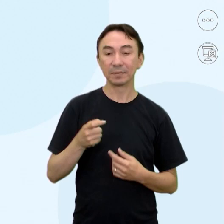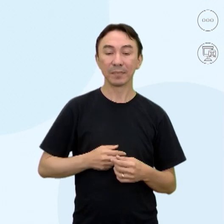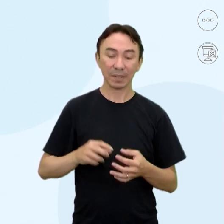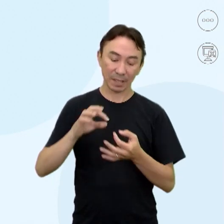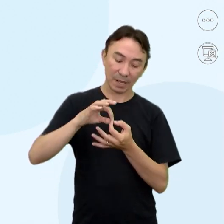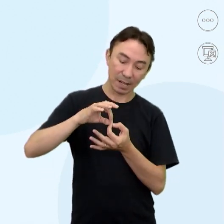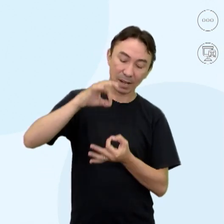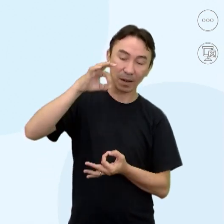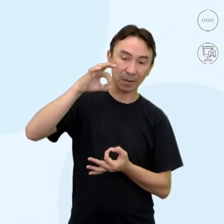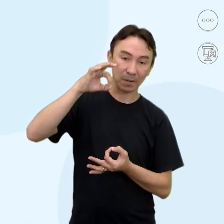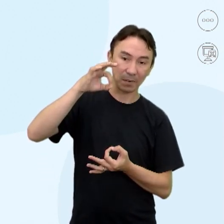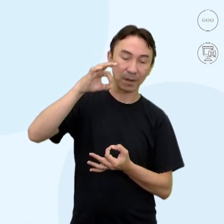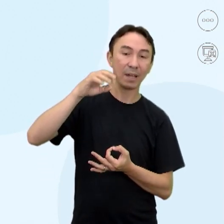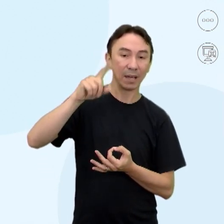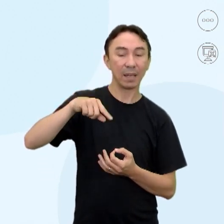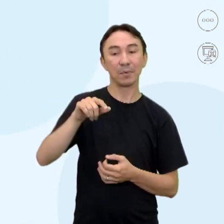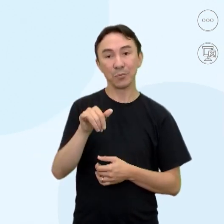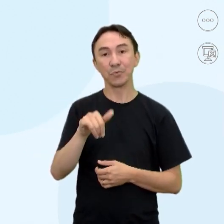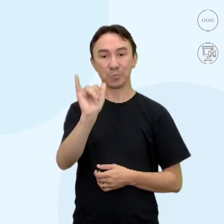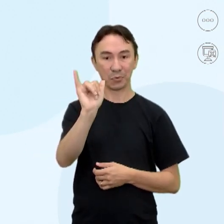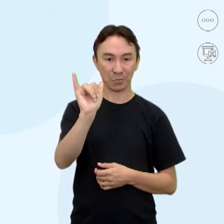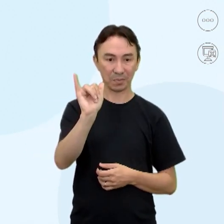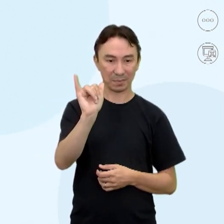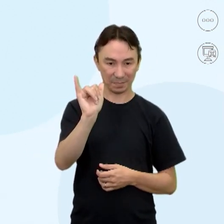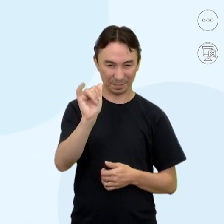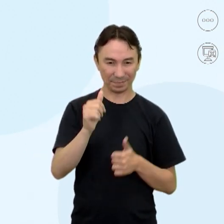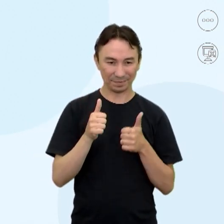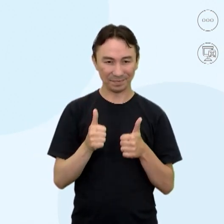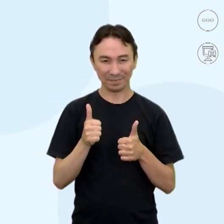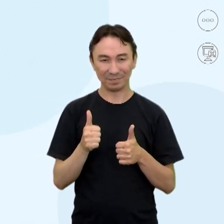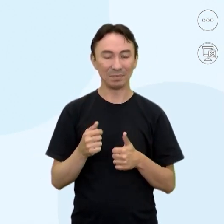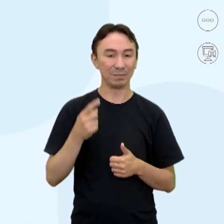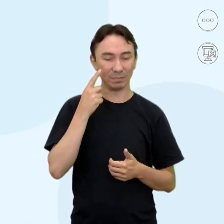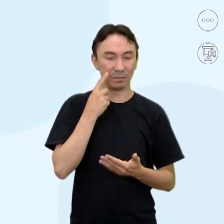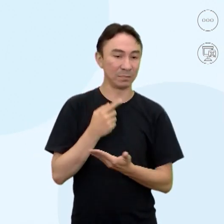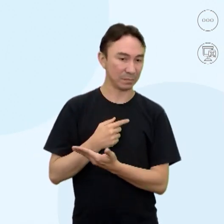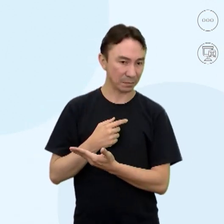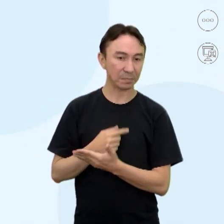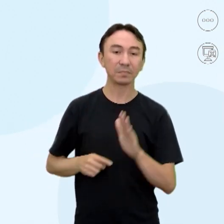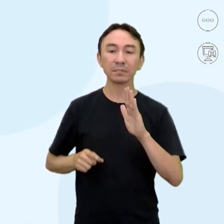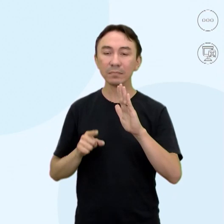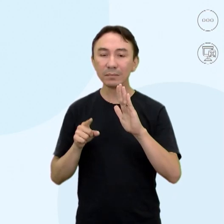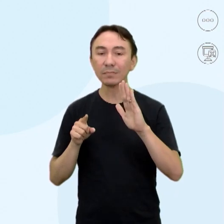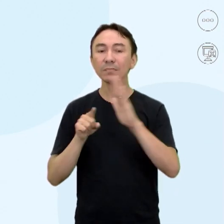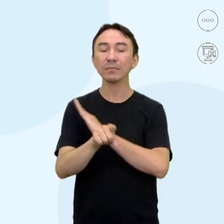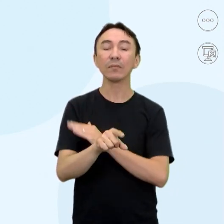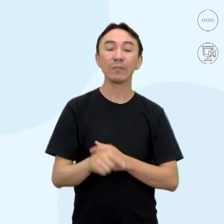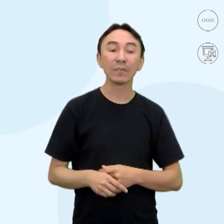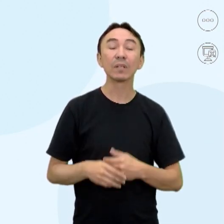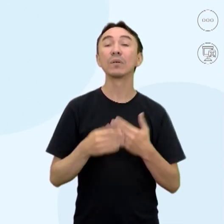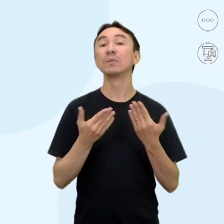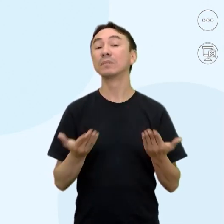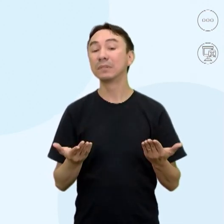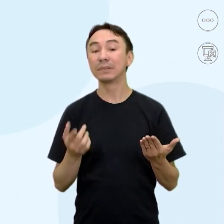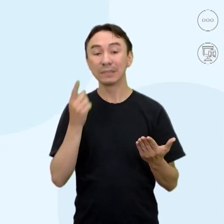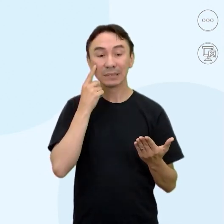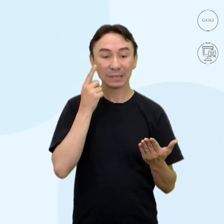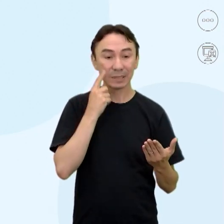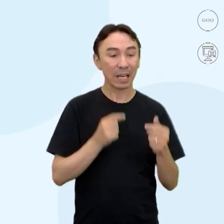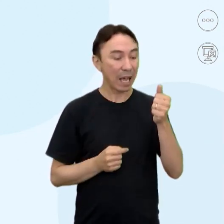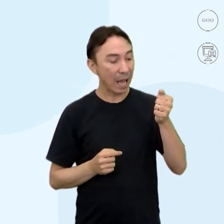a largura ou a altura é y. Então, eu quero saber aí, então, qual é, né,